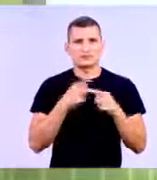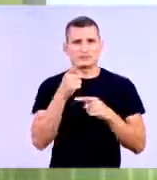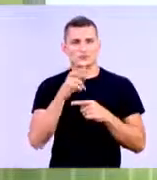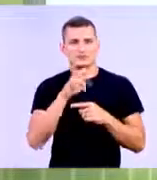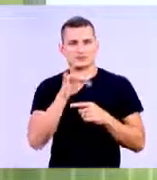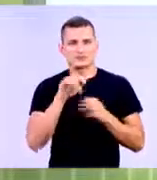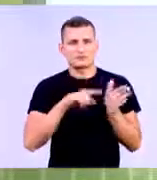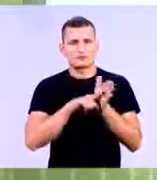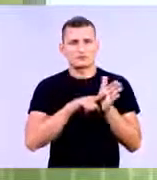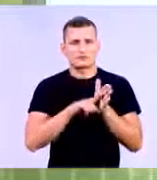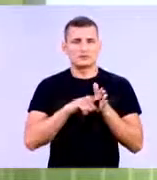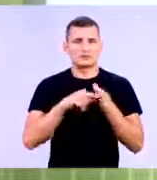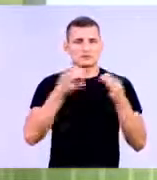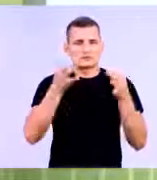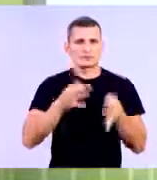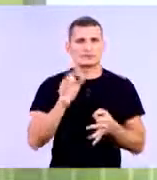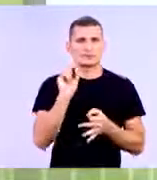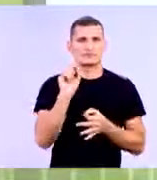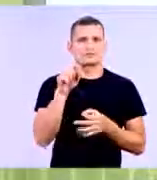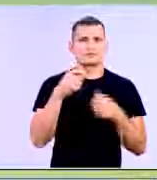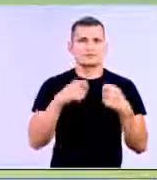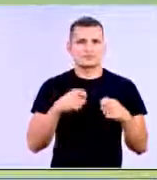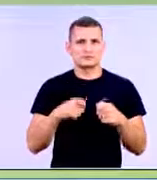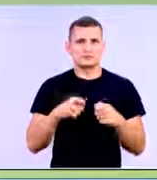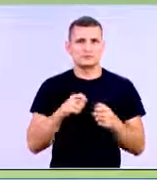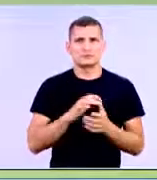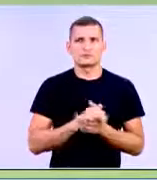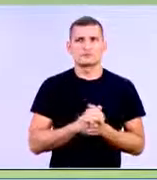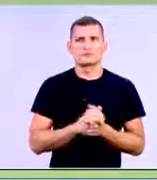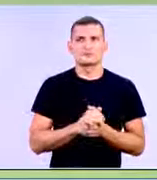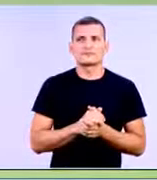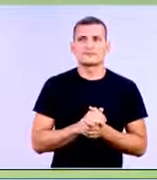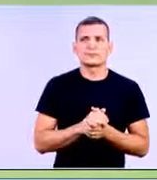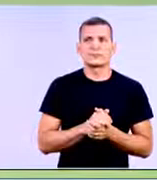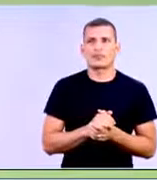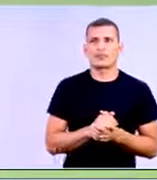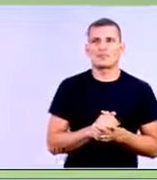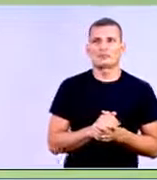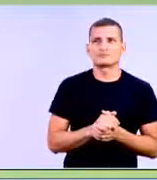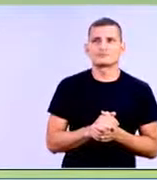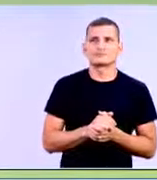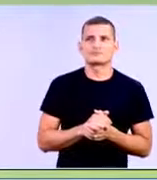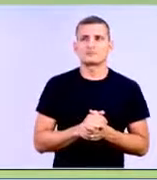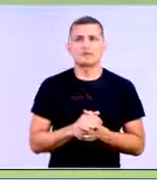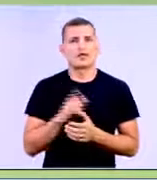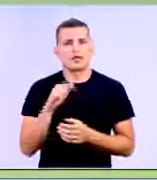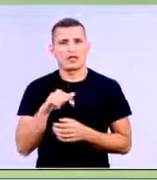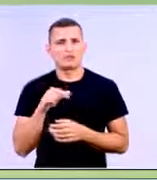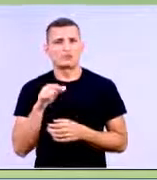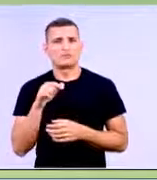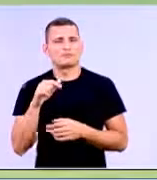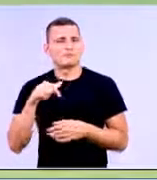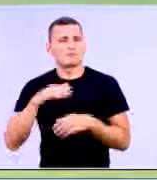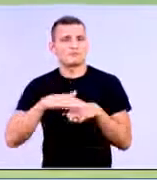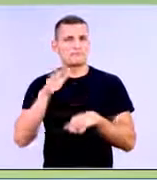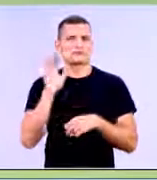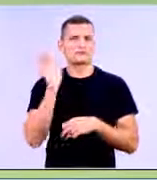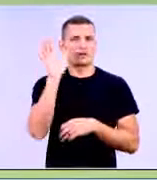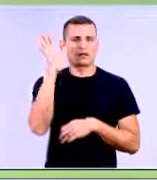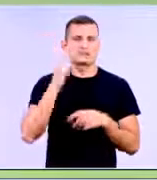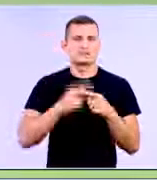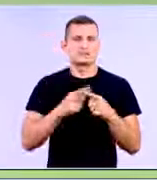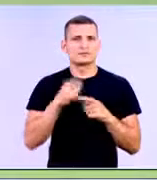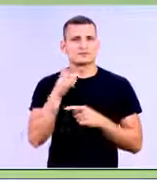auditar exatamente o que você precisa. Em contrapartida, né, se tornou um pouco mais caro. Por quê? Porque você